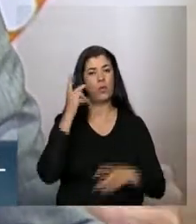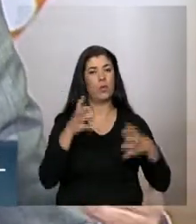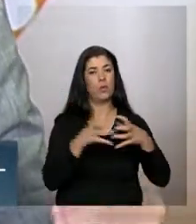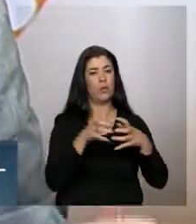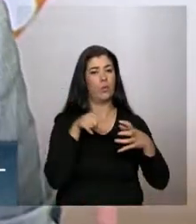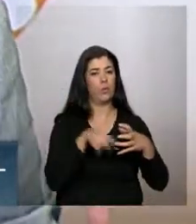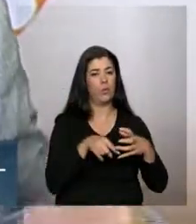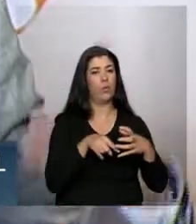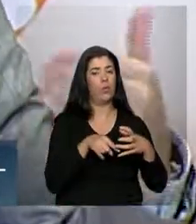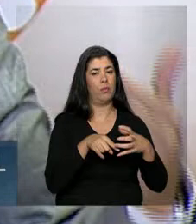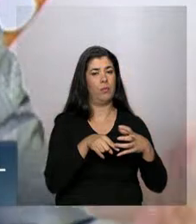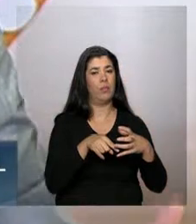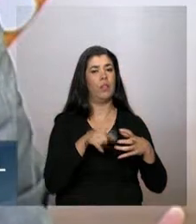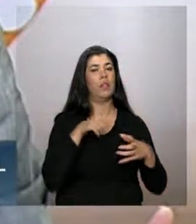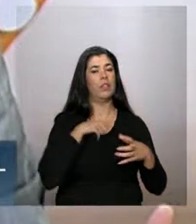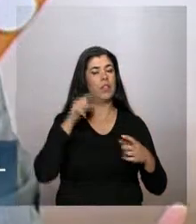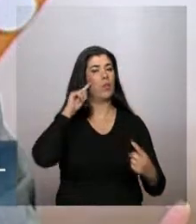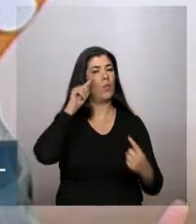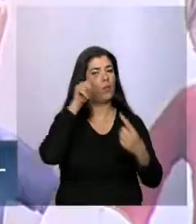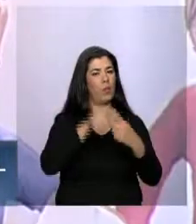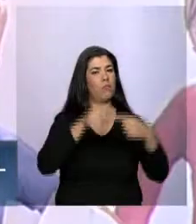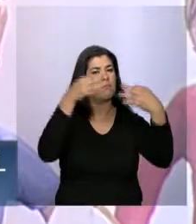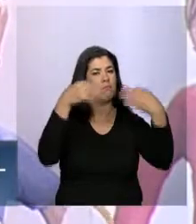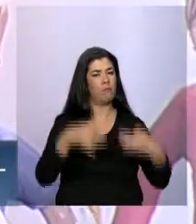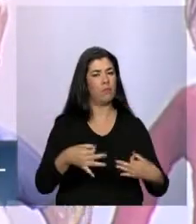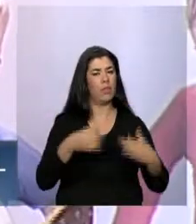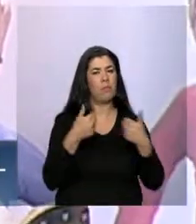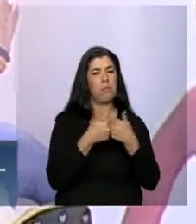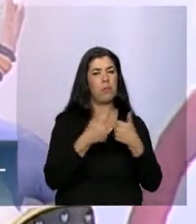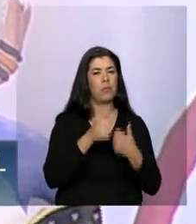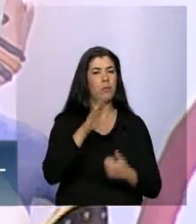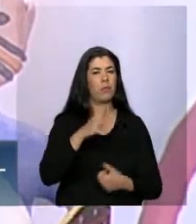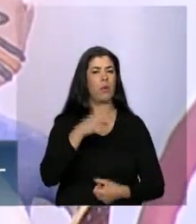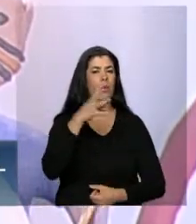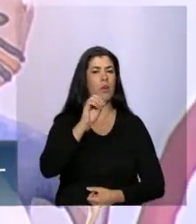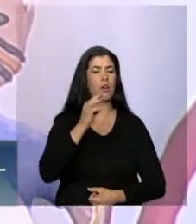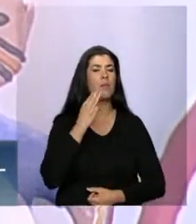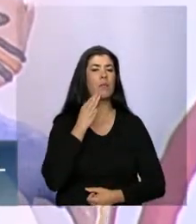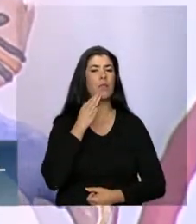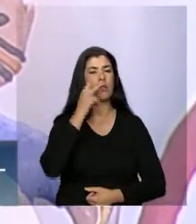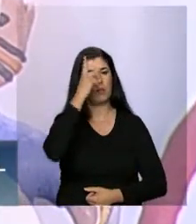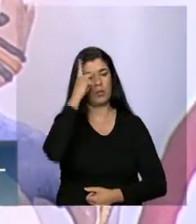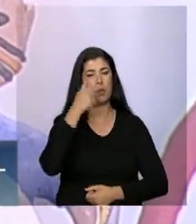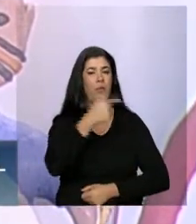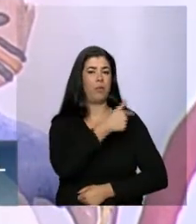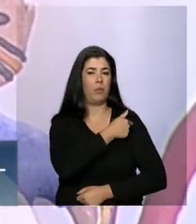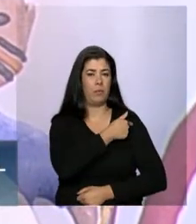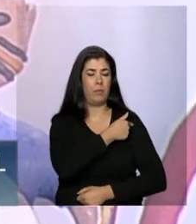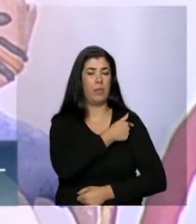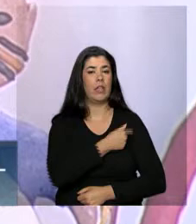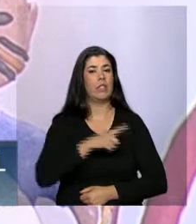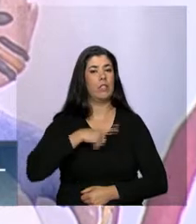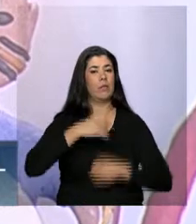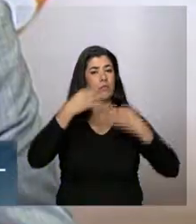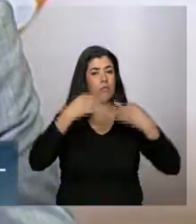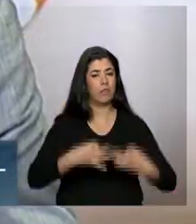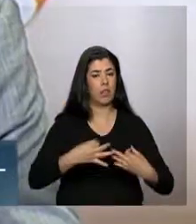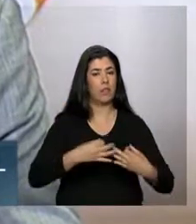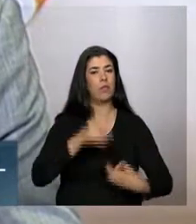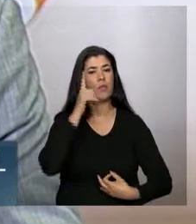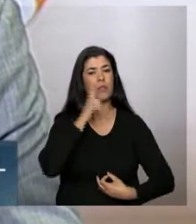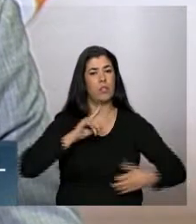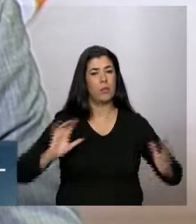público-alvo. Atingiremos a meta, chegando próximo de 40 milhões, mas temos certeza que nós vamos conseguir